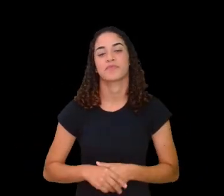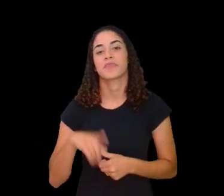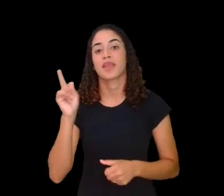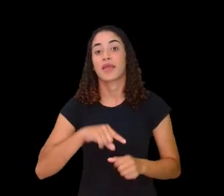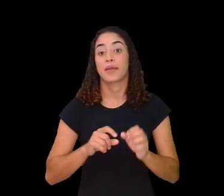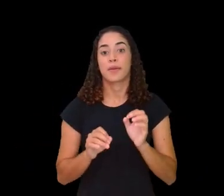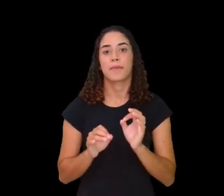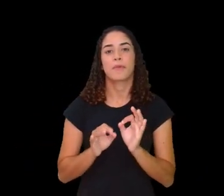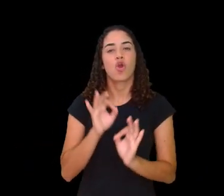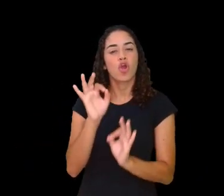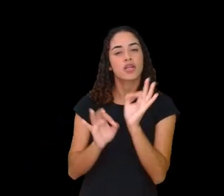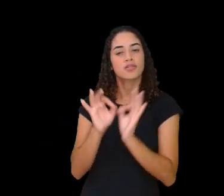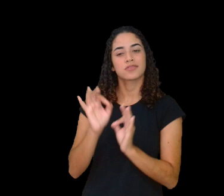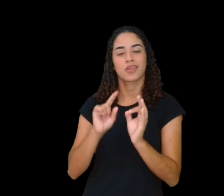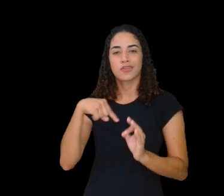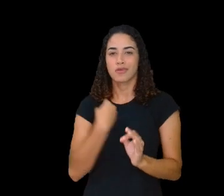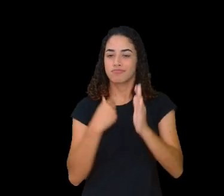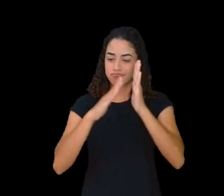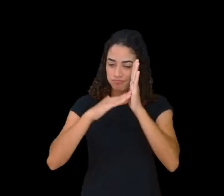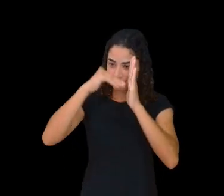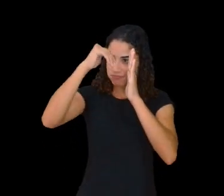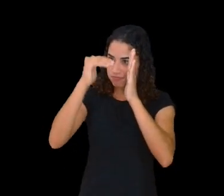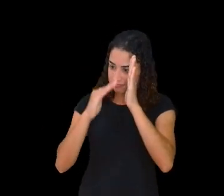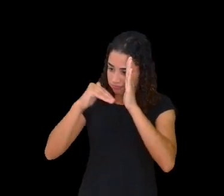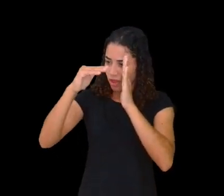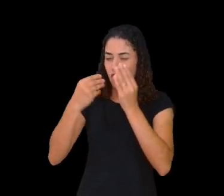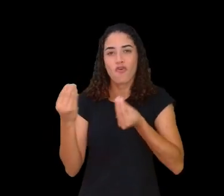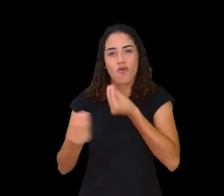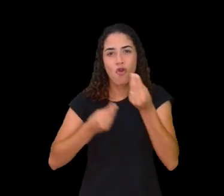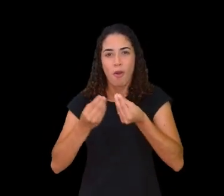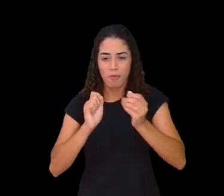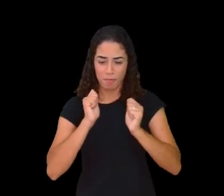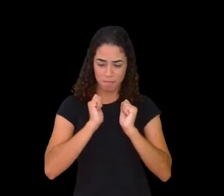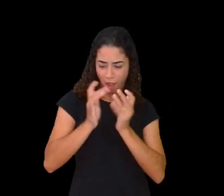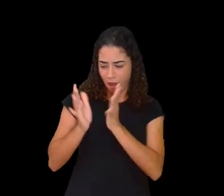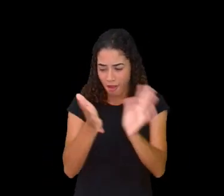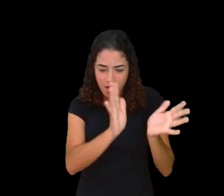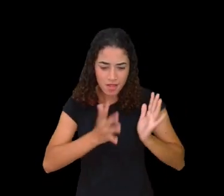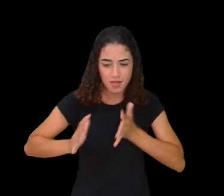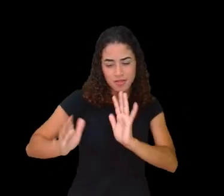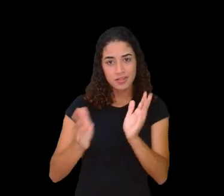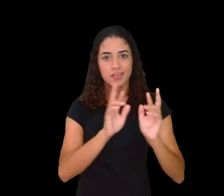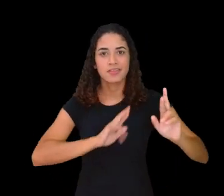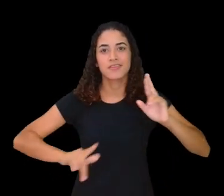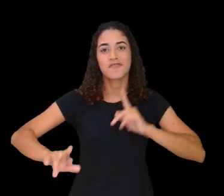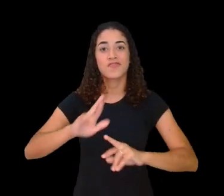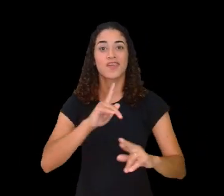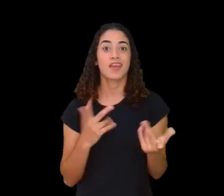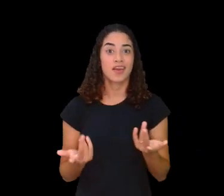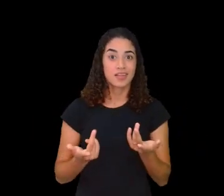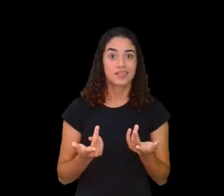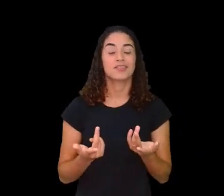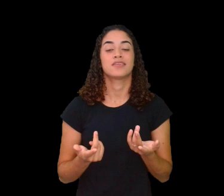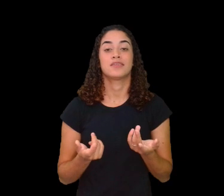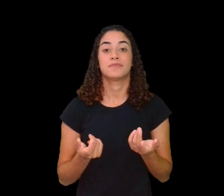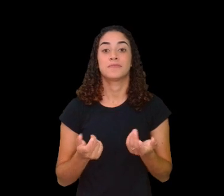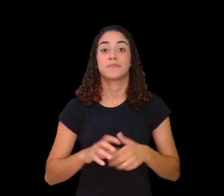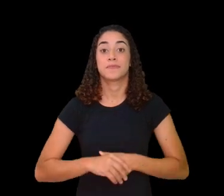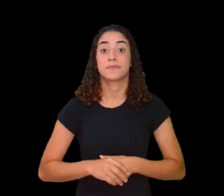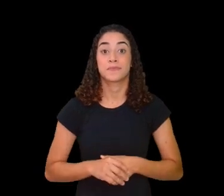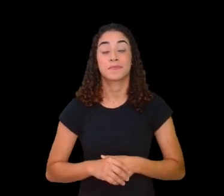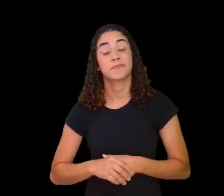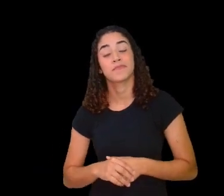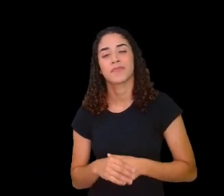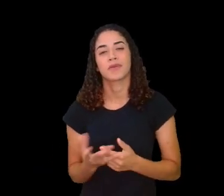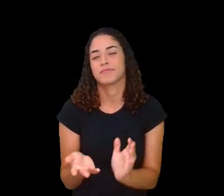nossa entonação. Entonação é como a nossa voz varia de acordo com a ênfase que a gente quer dar a certas frases.